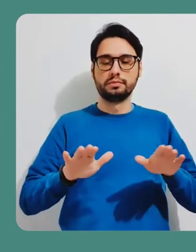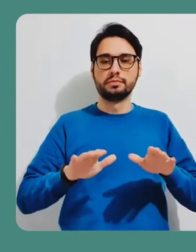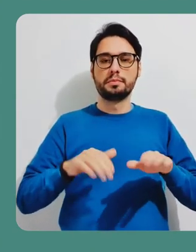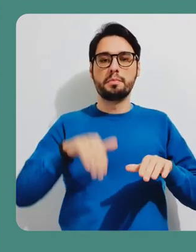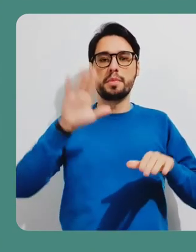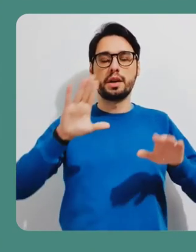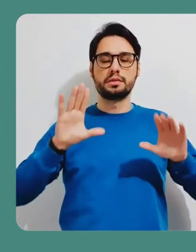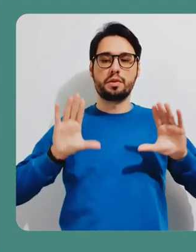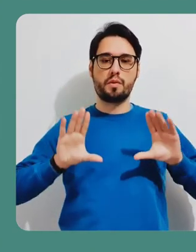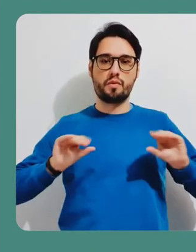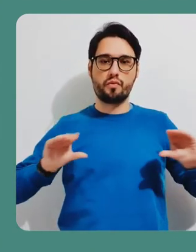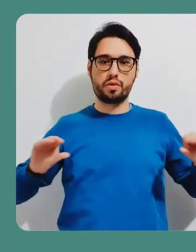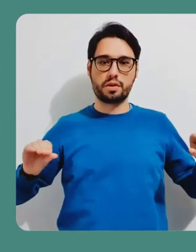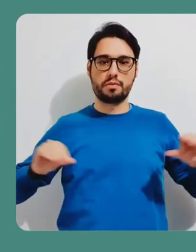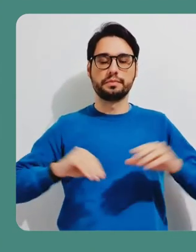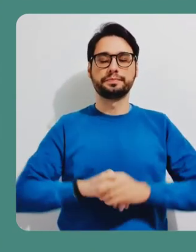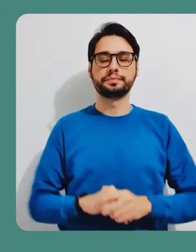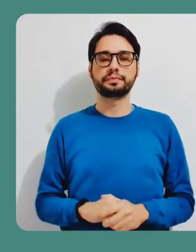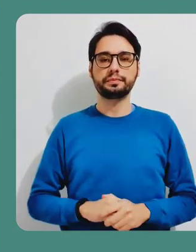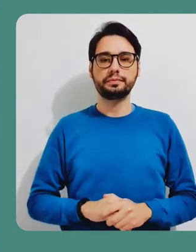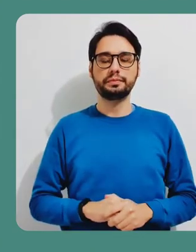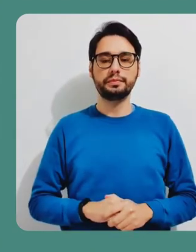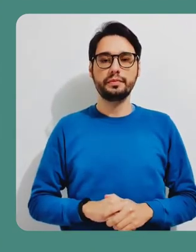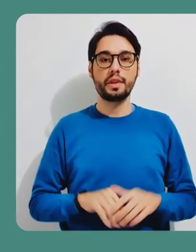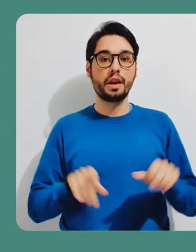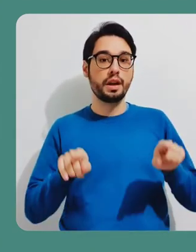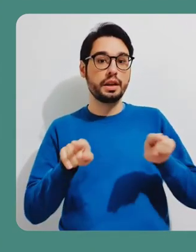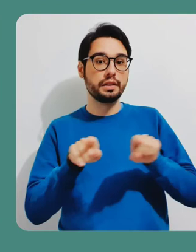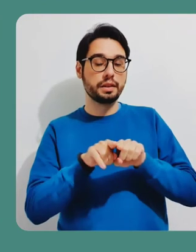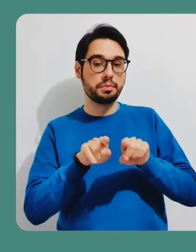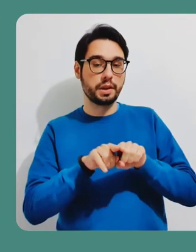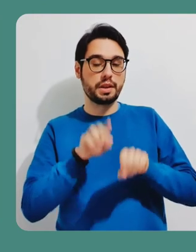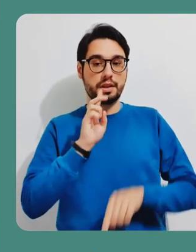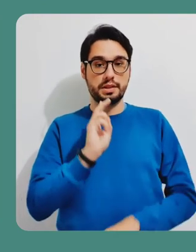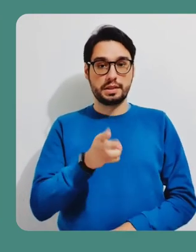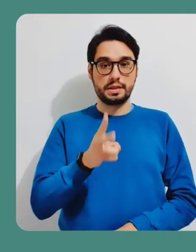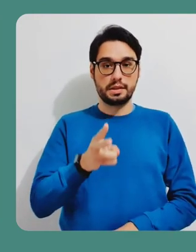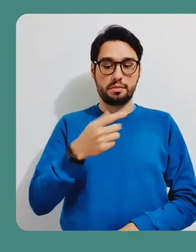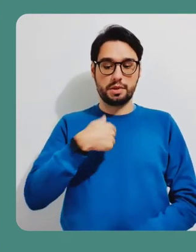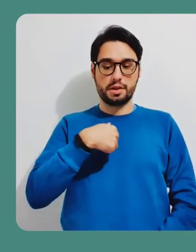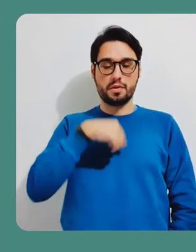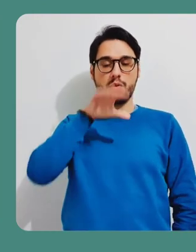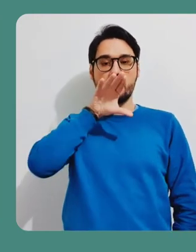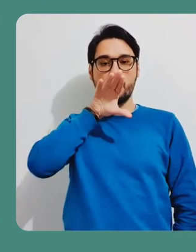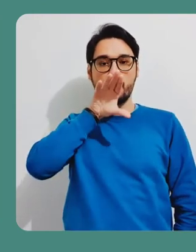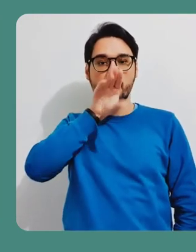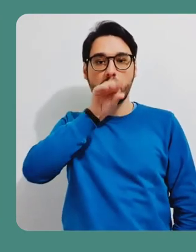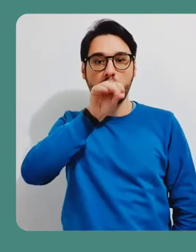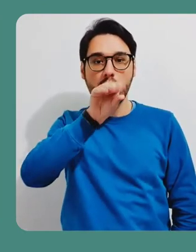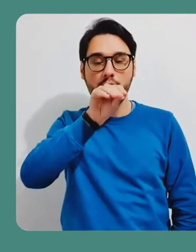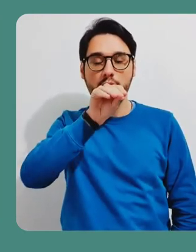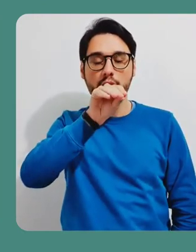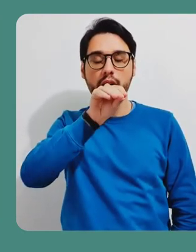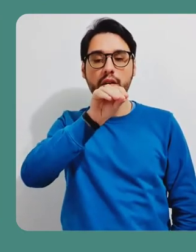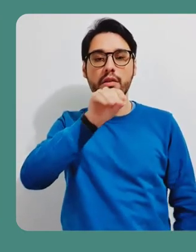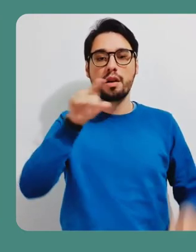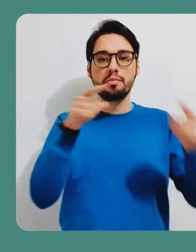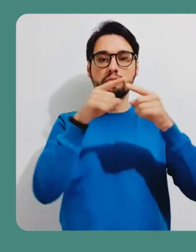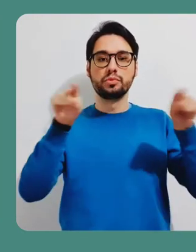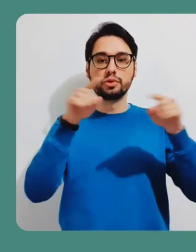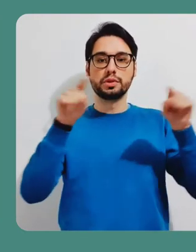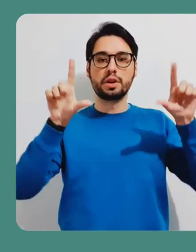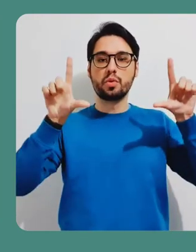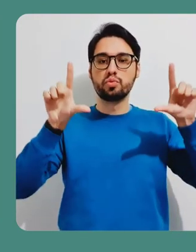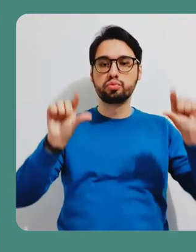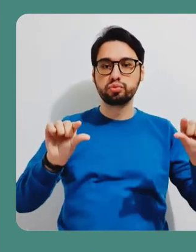após a faixa de áudio acabar ou seja não toda a faixa mas o trecho em que a voz